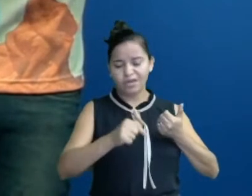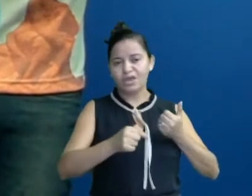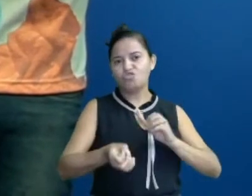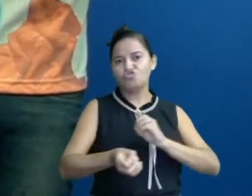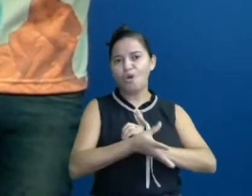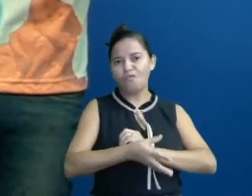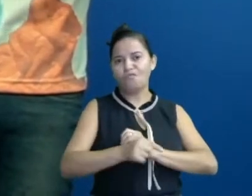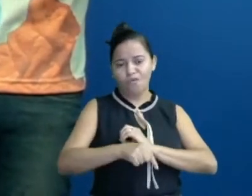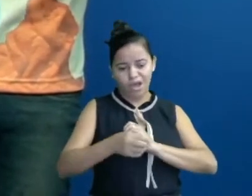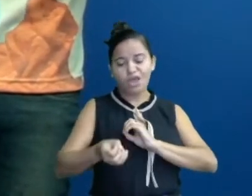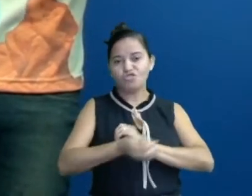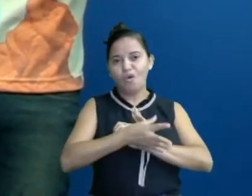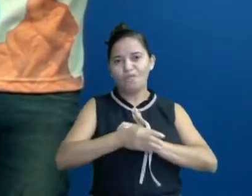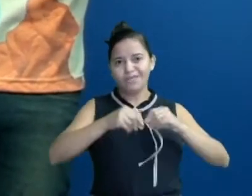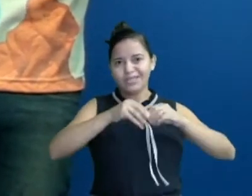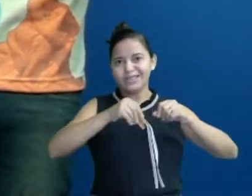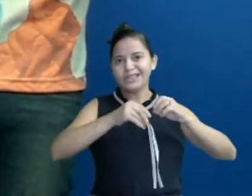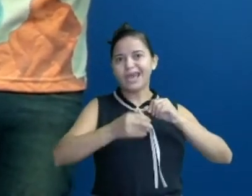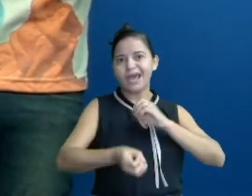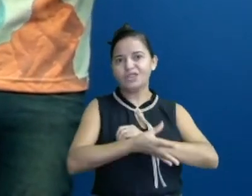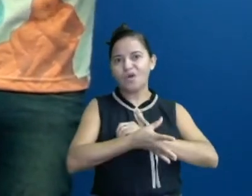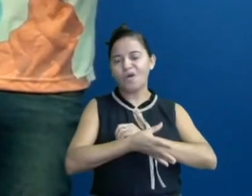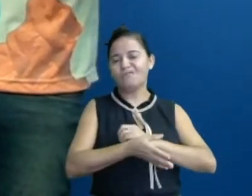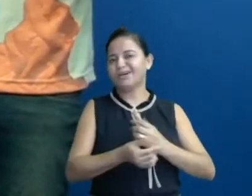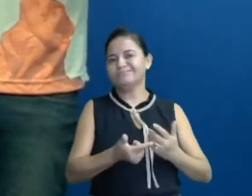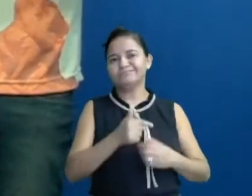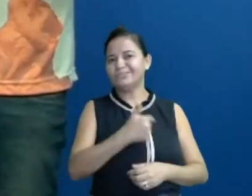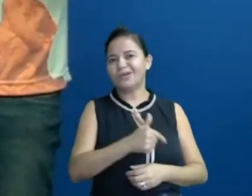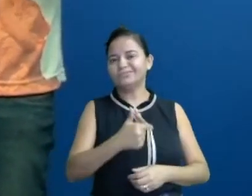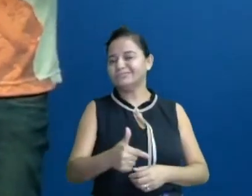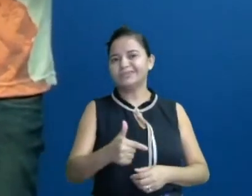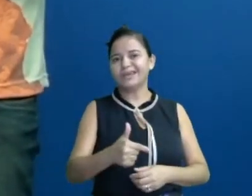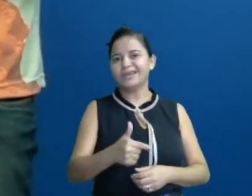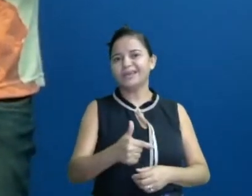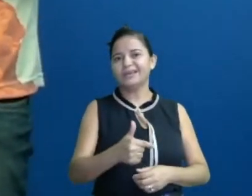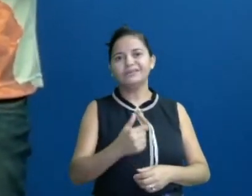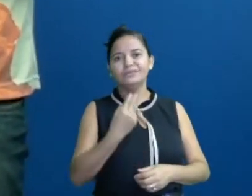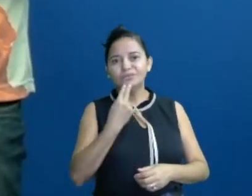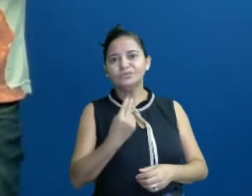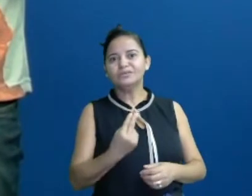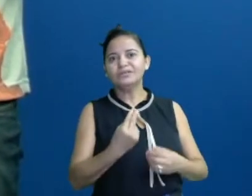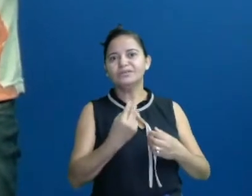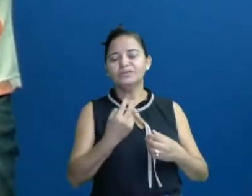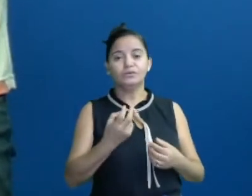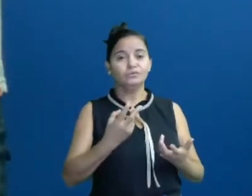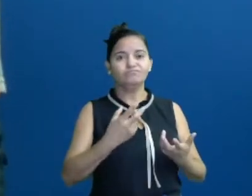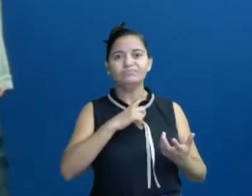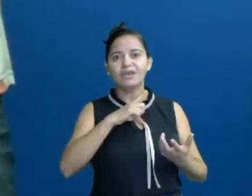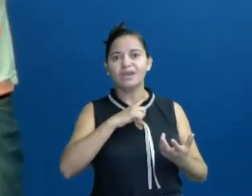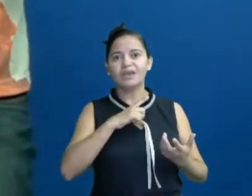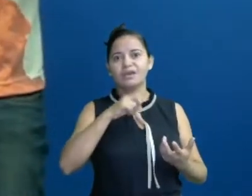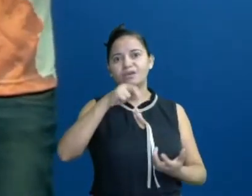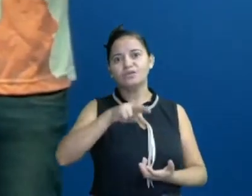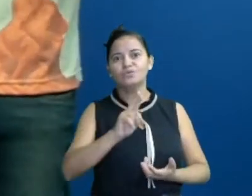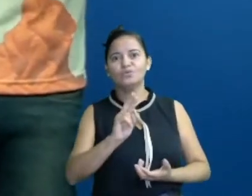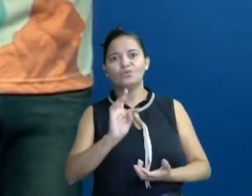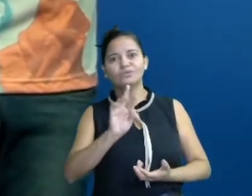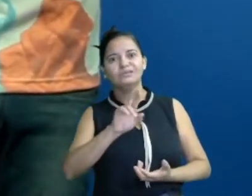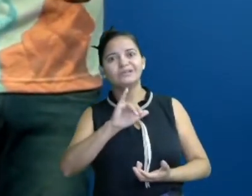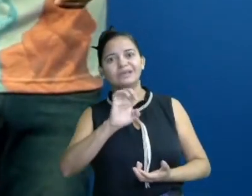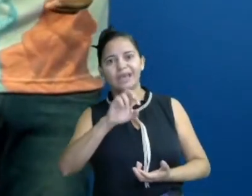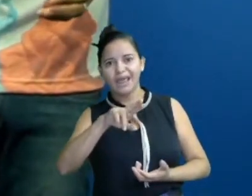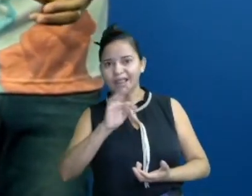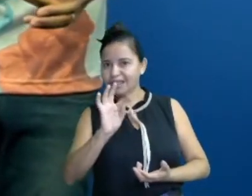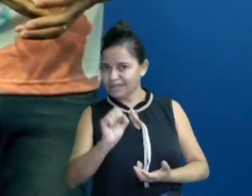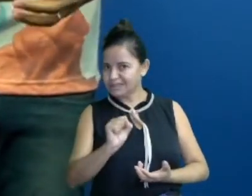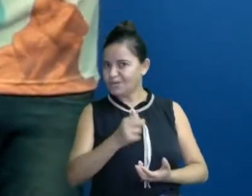matéria orgânica, ele vai ser pobre em nutrientes e a planta ela não vai conseguir se desenvolver tão bem quanto em um